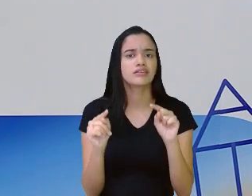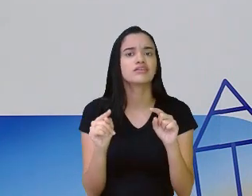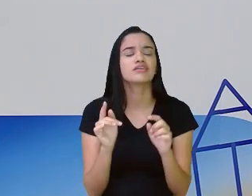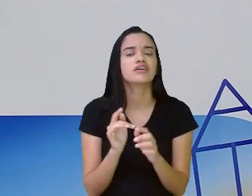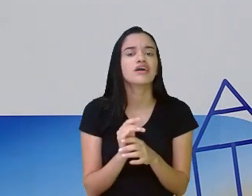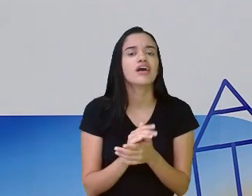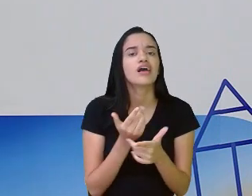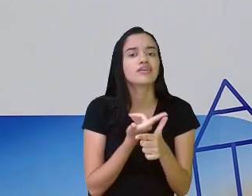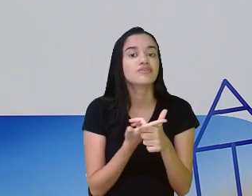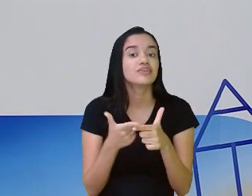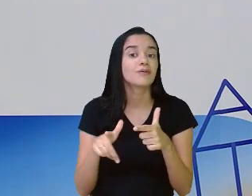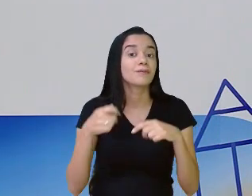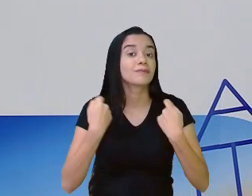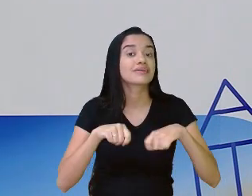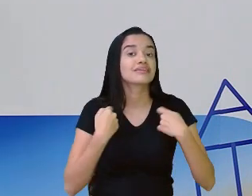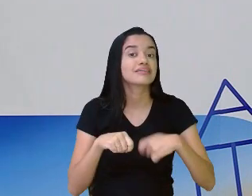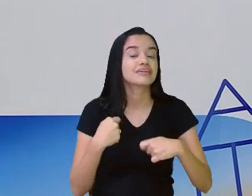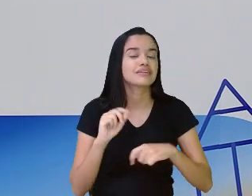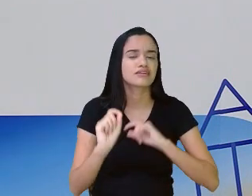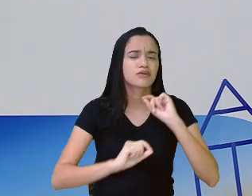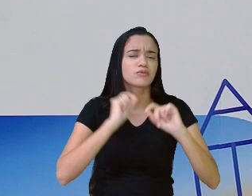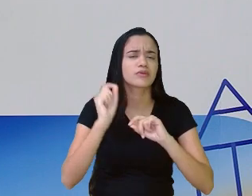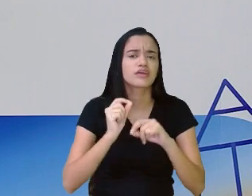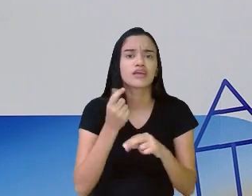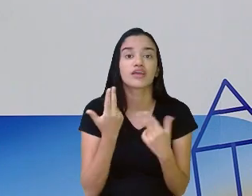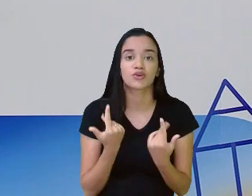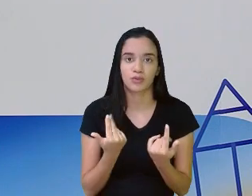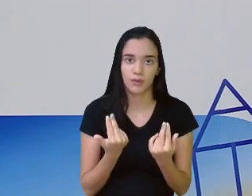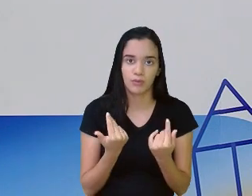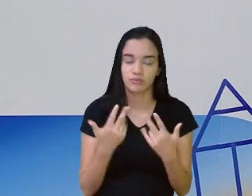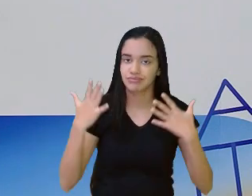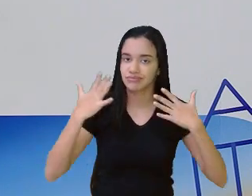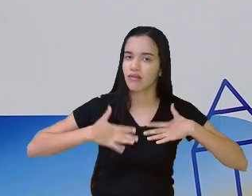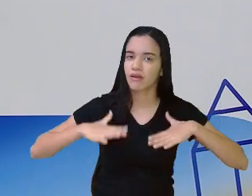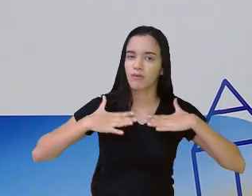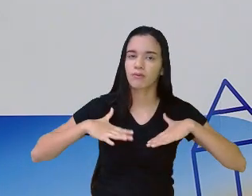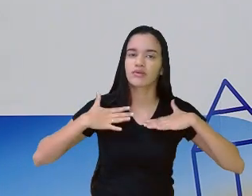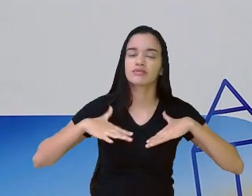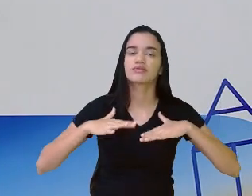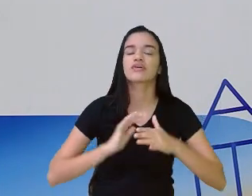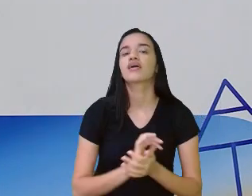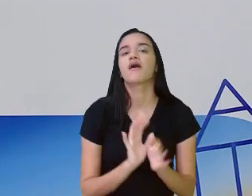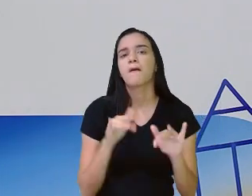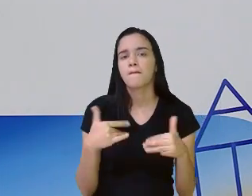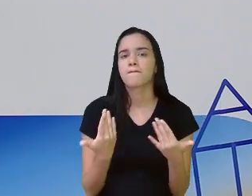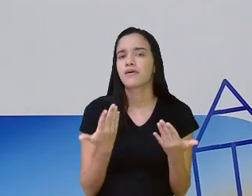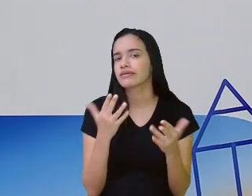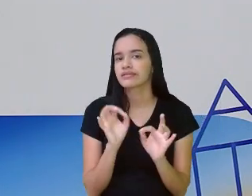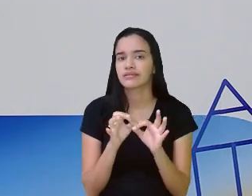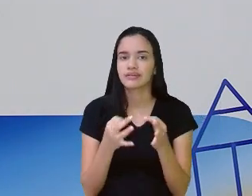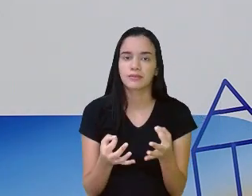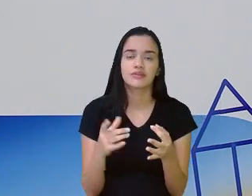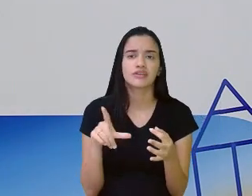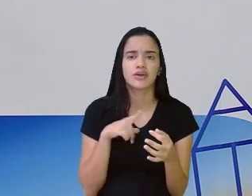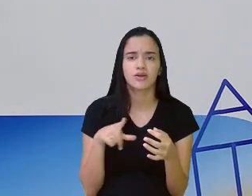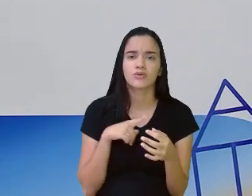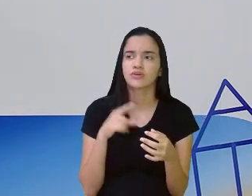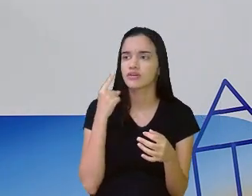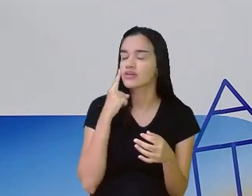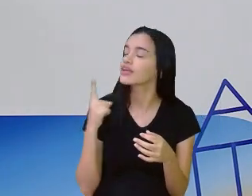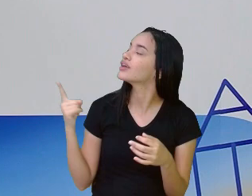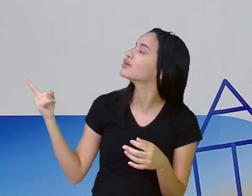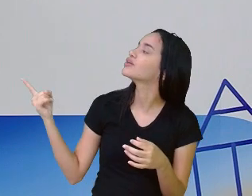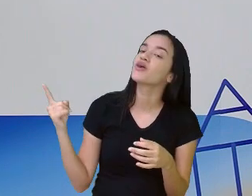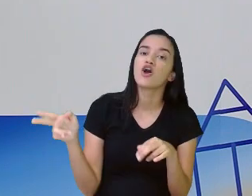divisão precisa ser feita de forma igual. Tranquilo até aí? Um exemplo simples. Eu tenho uma barra